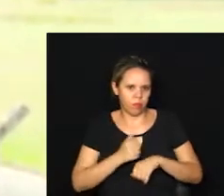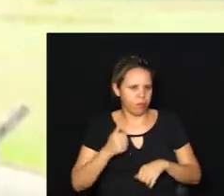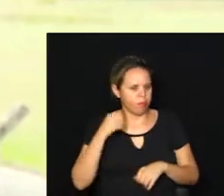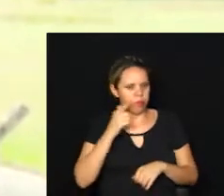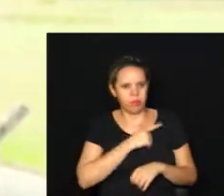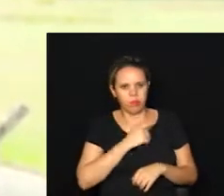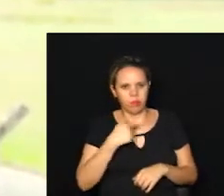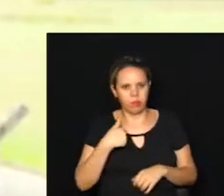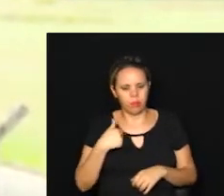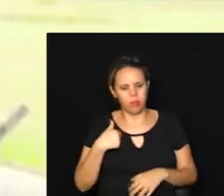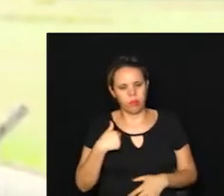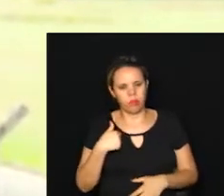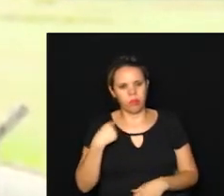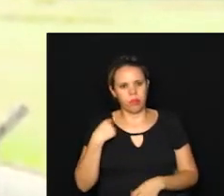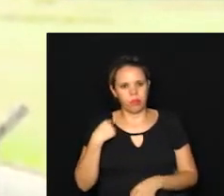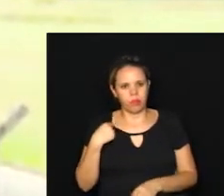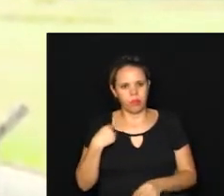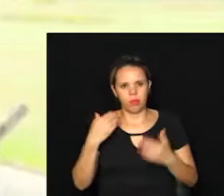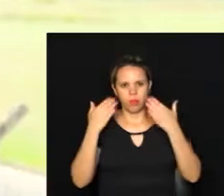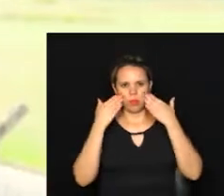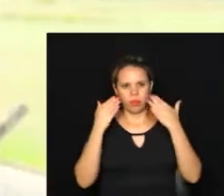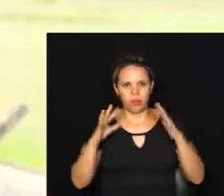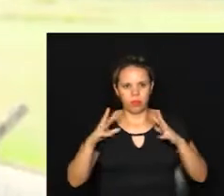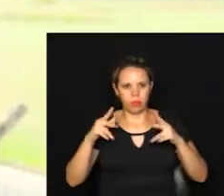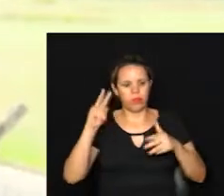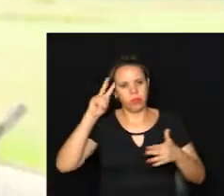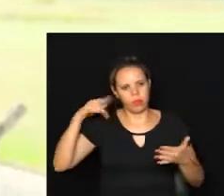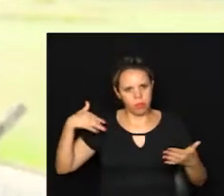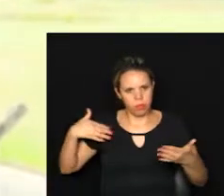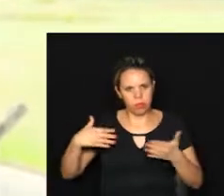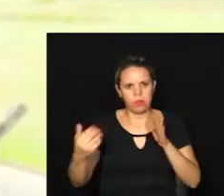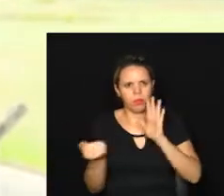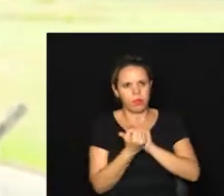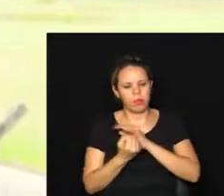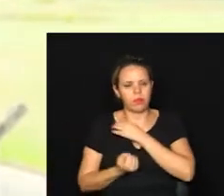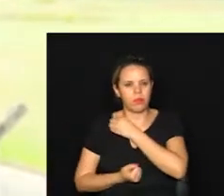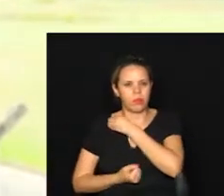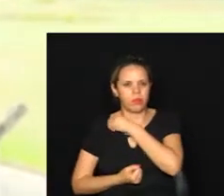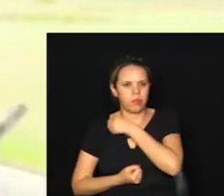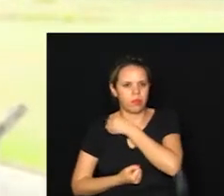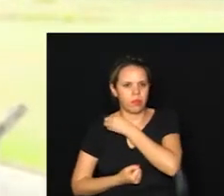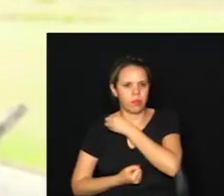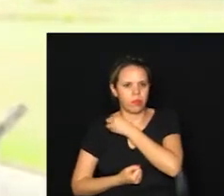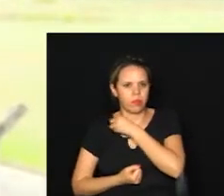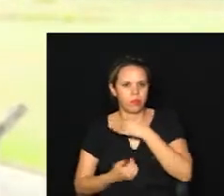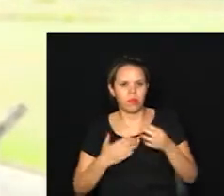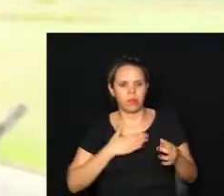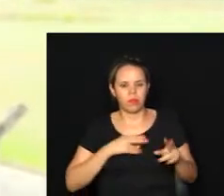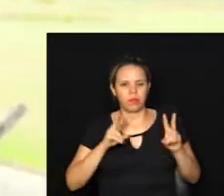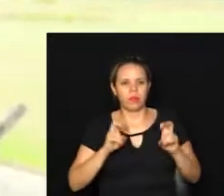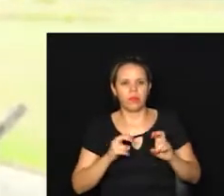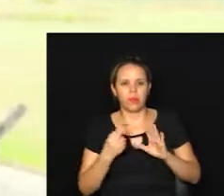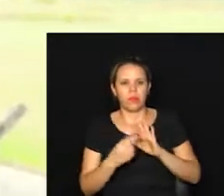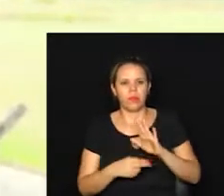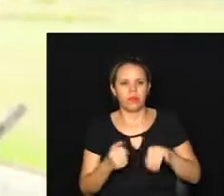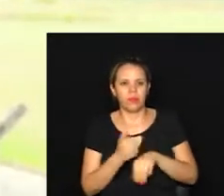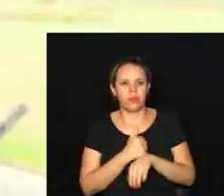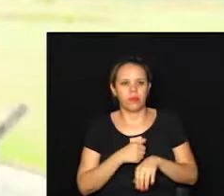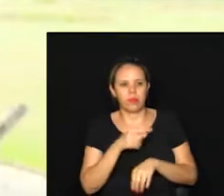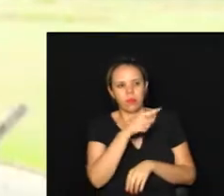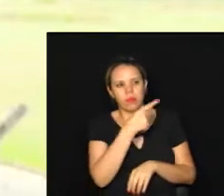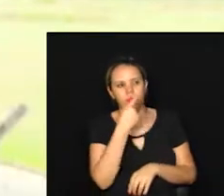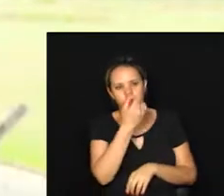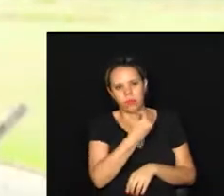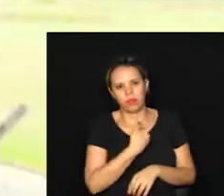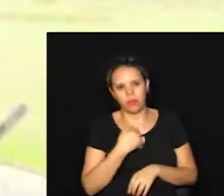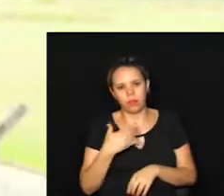eu sou mais uma testemunha ocular da história, eu registro a história. Você não gosta desse termo historiador, porque o Stefan também estava me falando